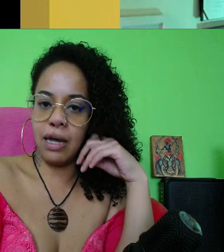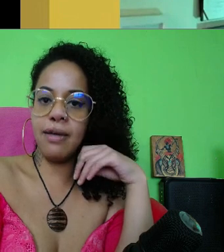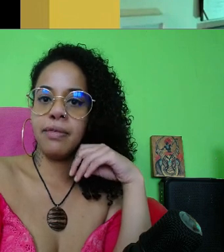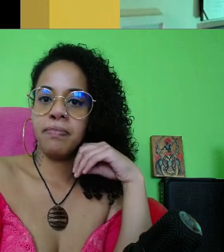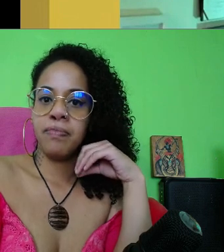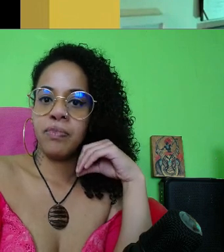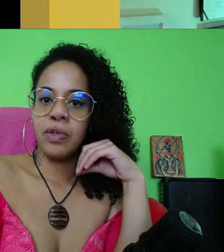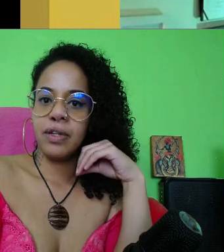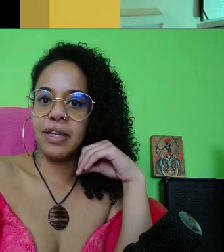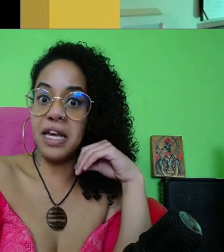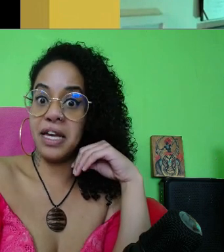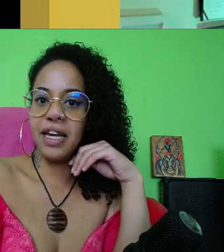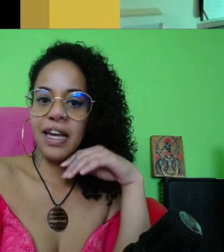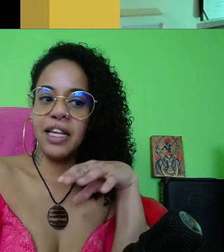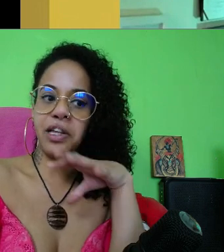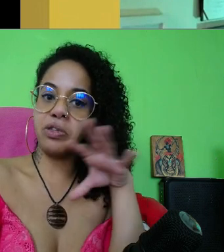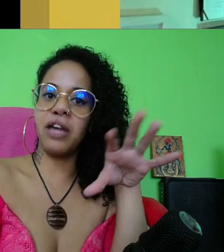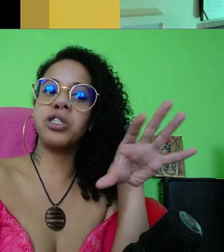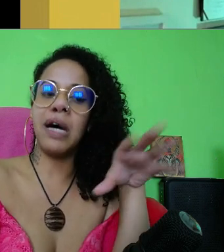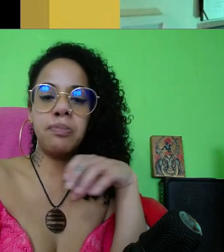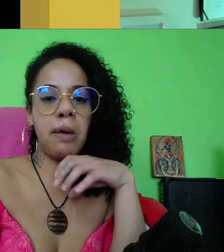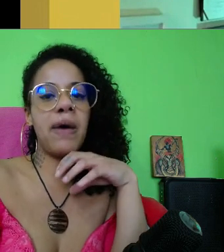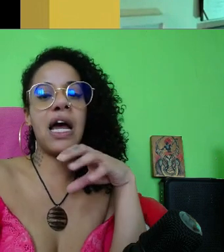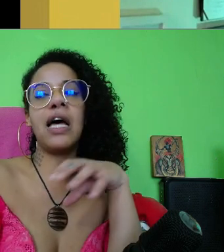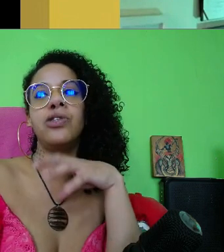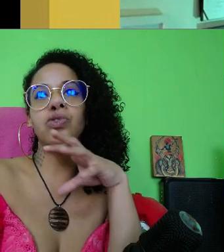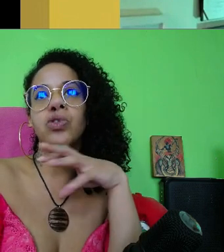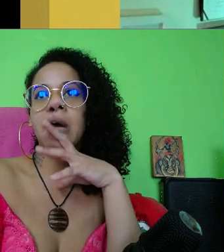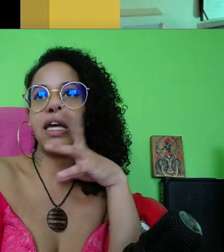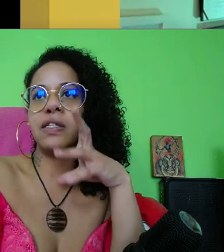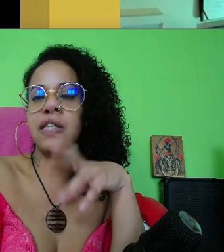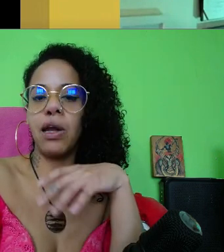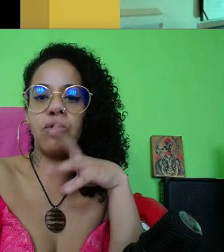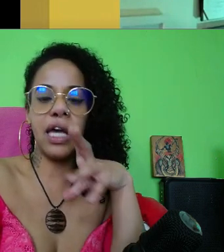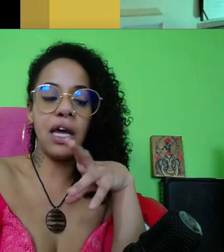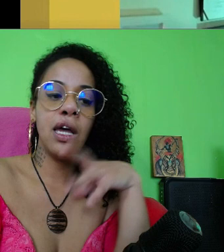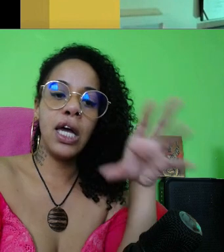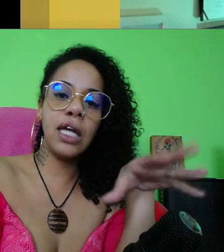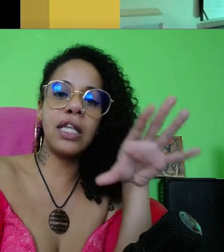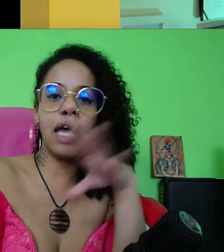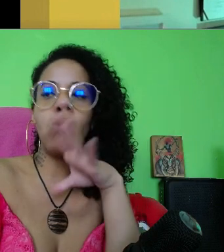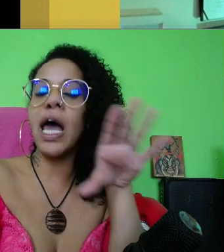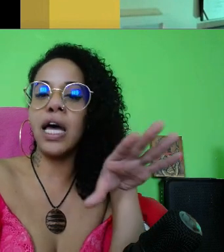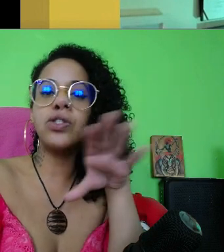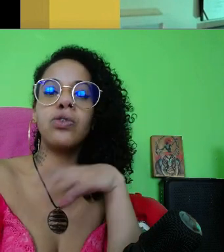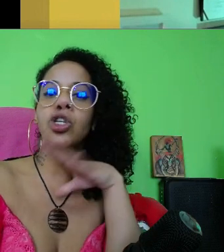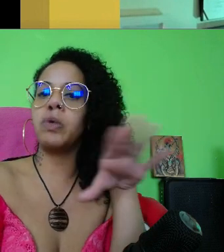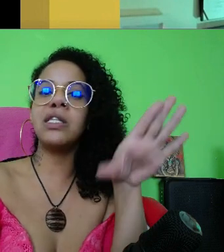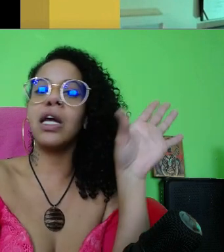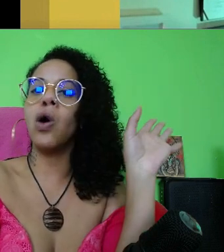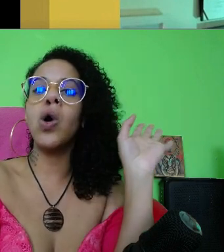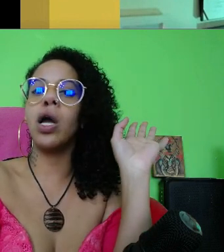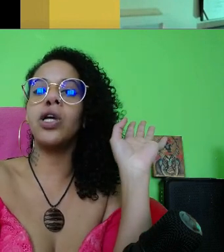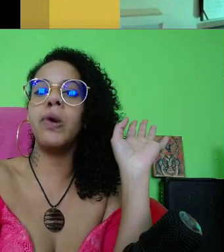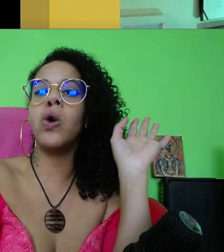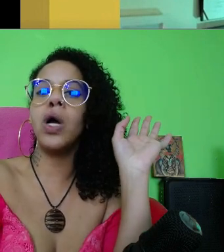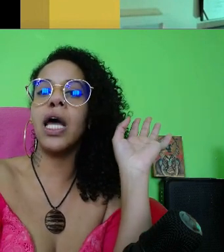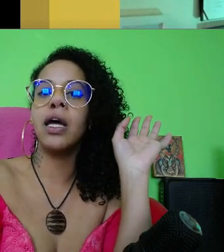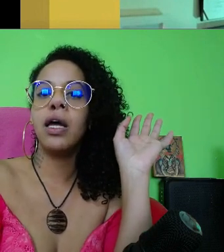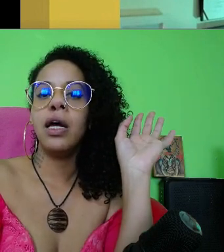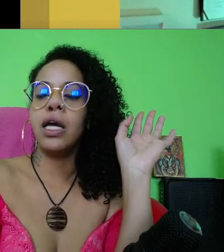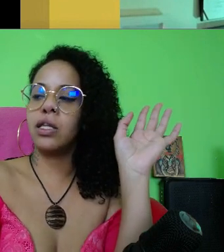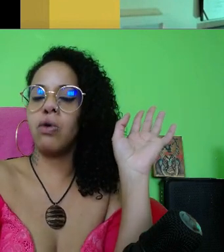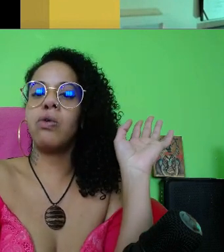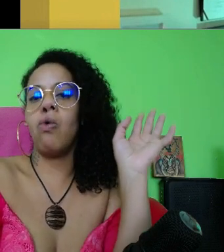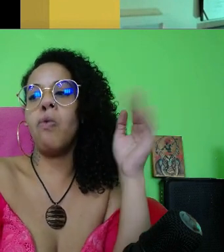né então tem os mais preparados os mais sei lá o quê e tem o resto que tipo assim não colhe no